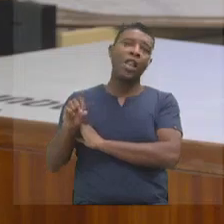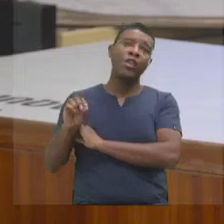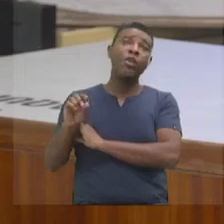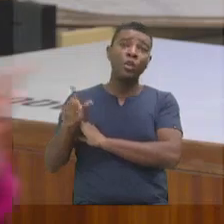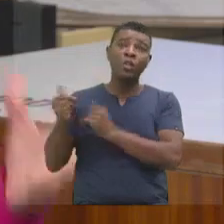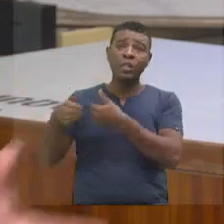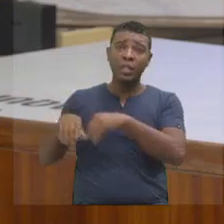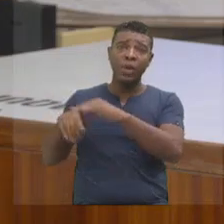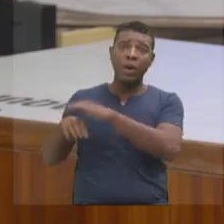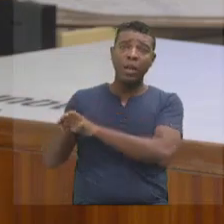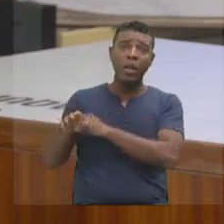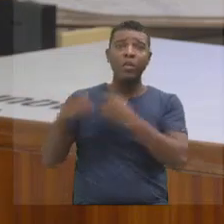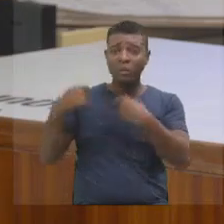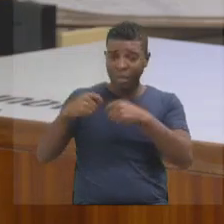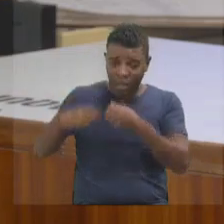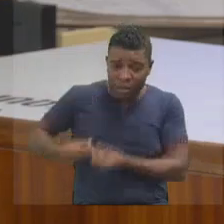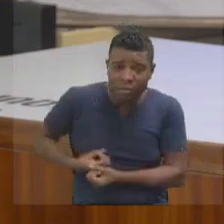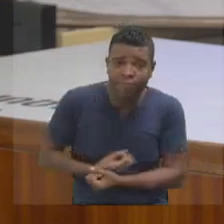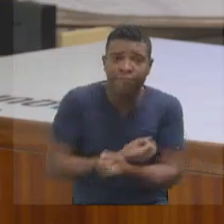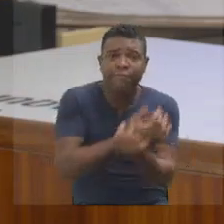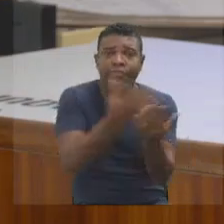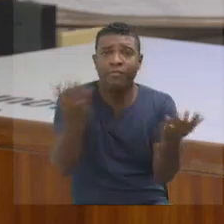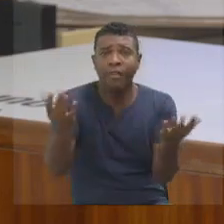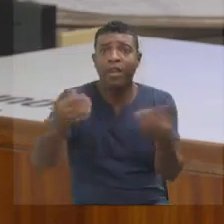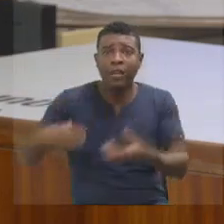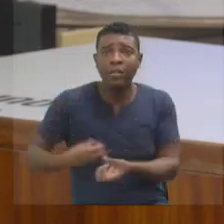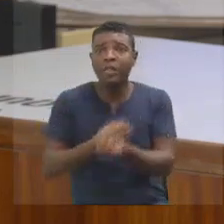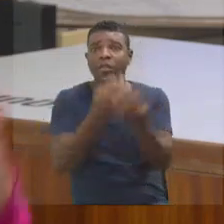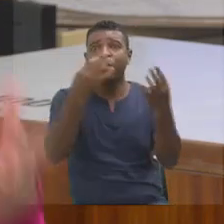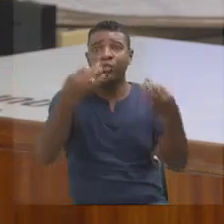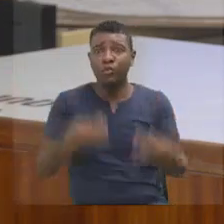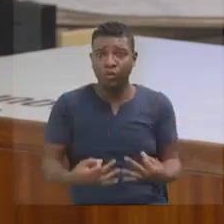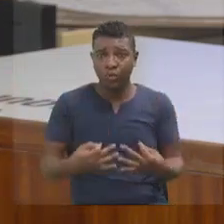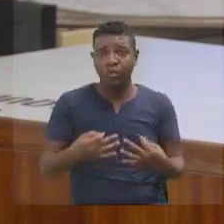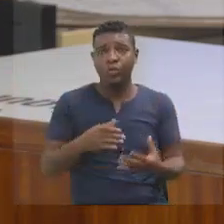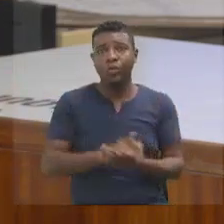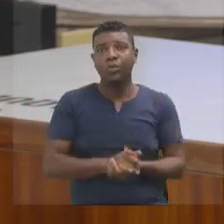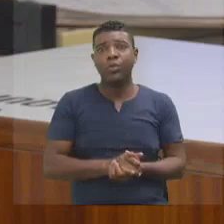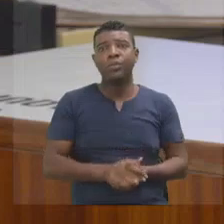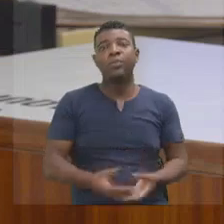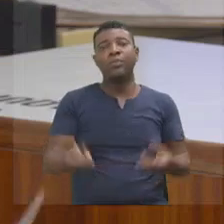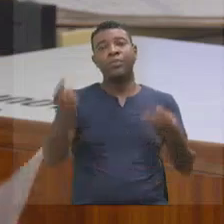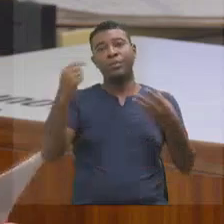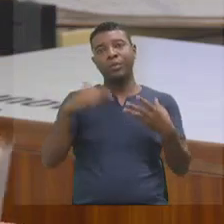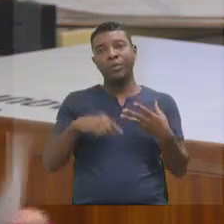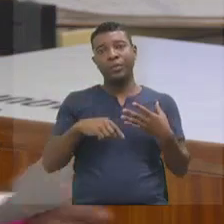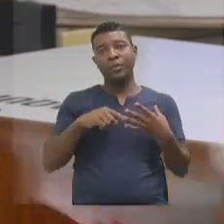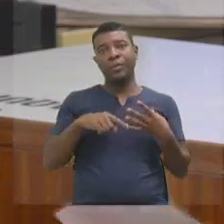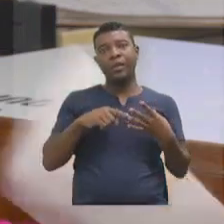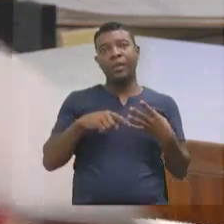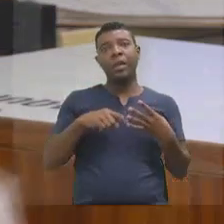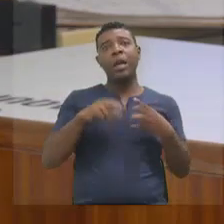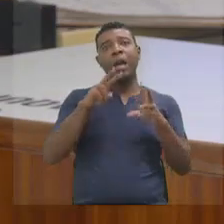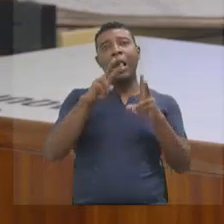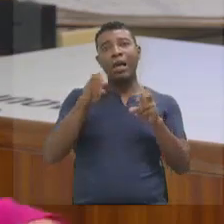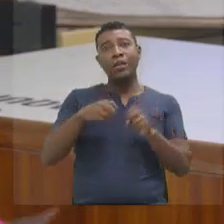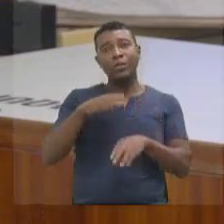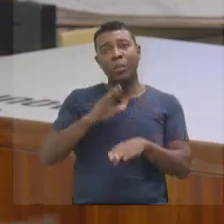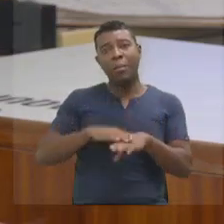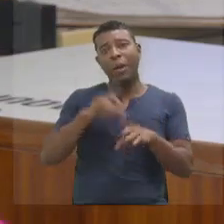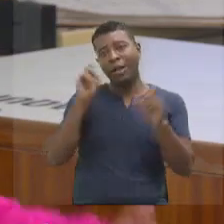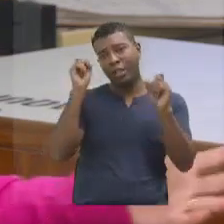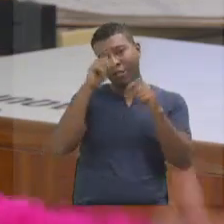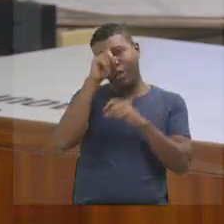gente precisa garantir a distribuição e a distribuição de forma justa Agora eu preciso falar do assunto mais difícil que é sobre o hospital de Itaúna